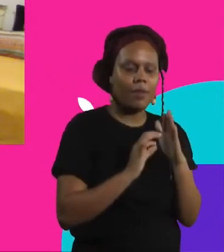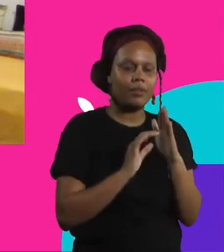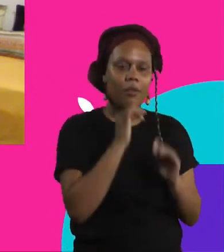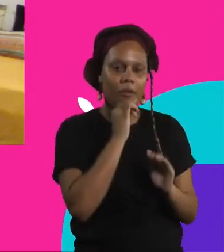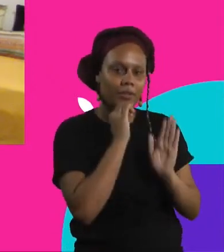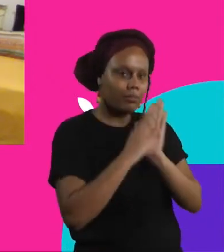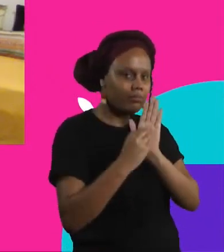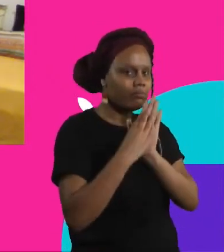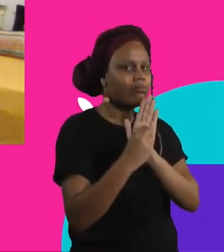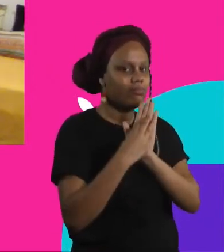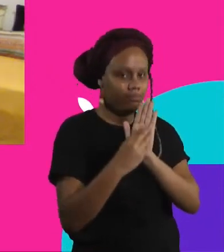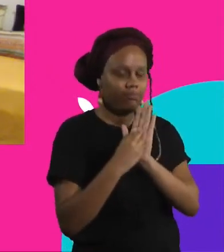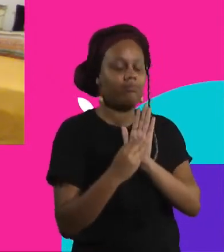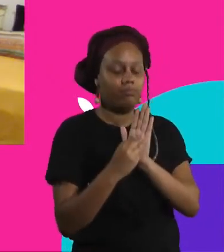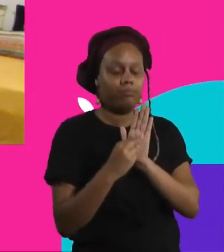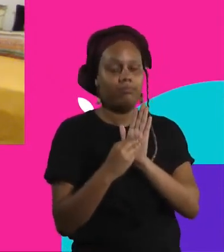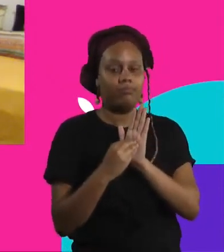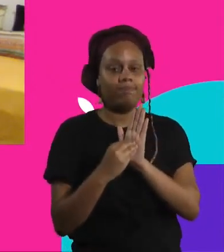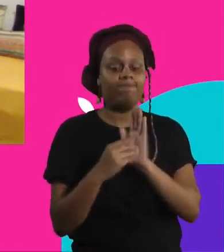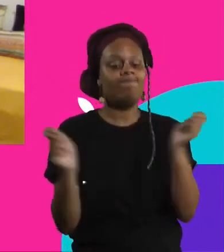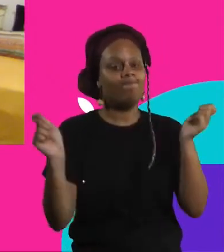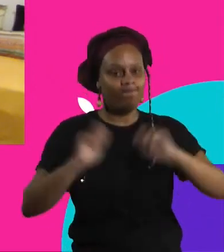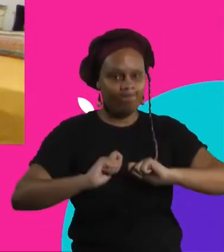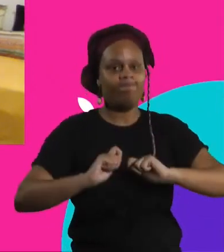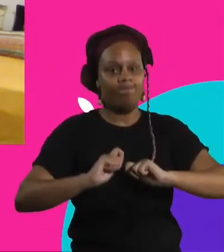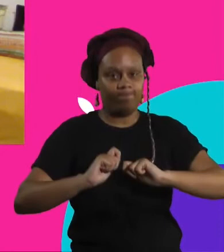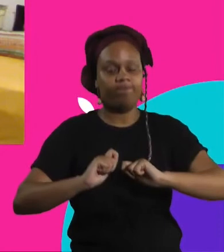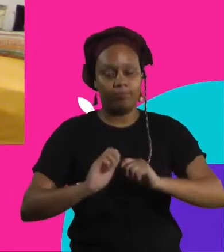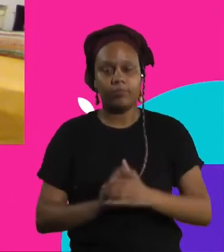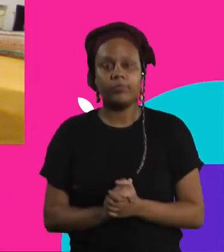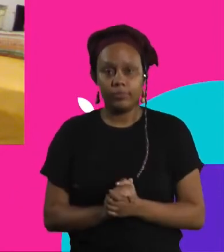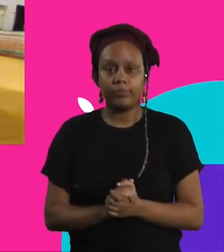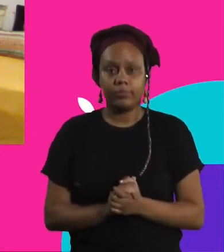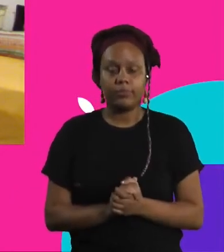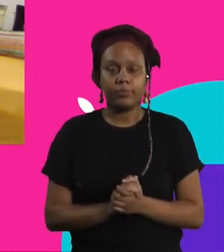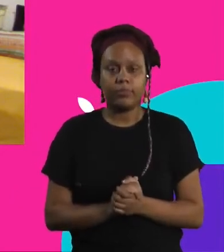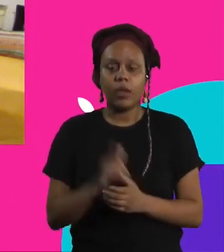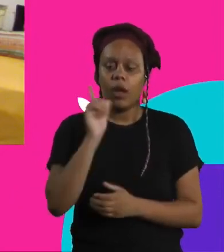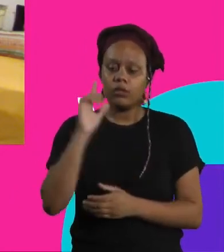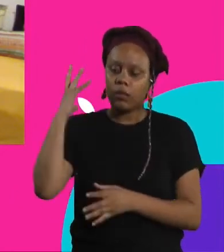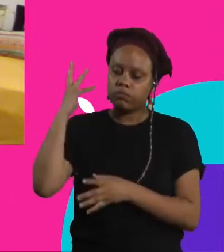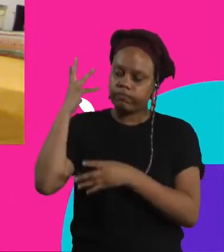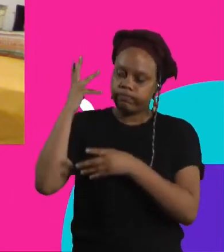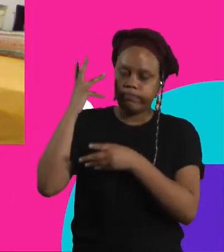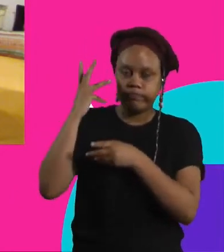exemplos de que realmente, né, dá certo, funciona e que acaba trazendo muita